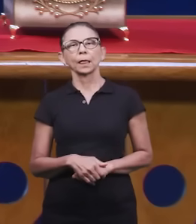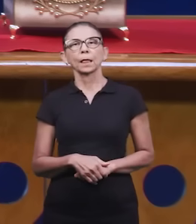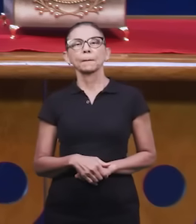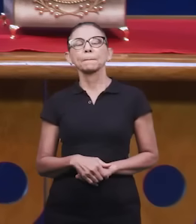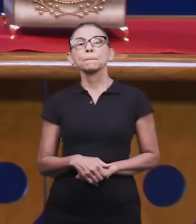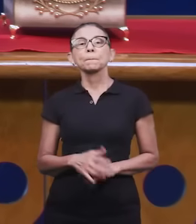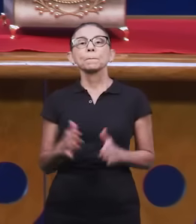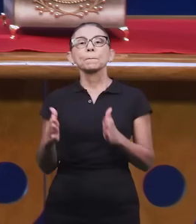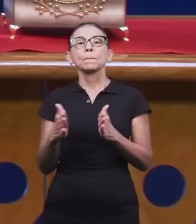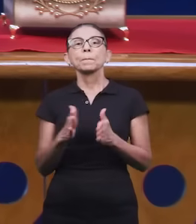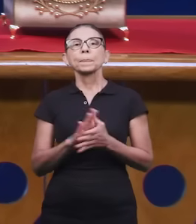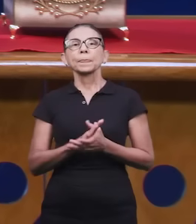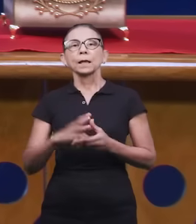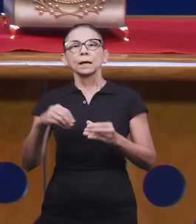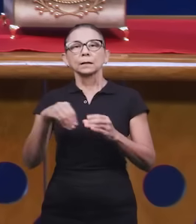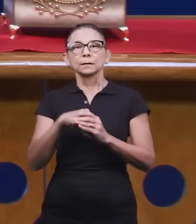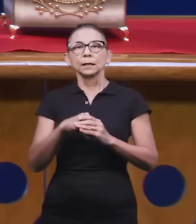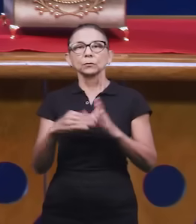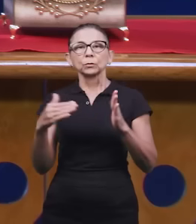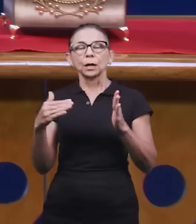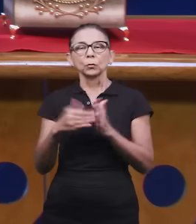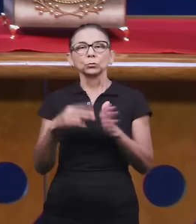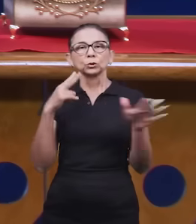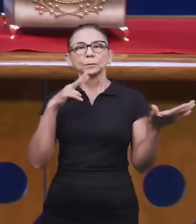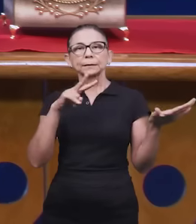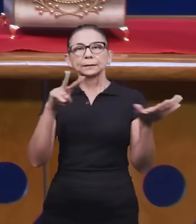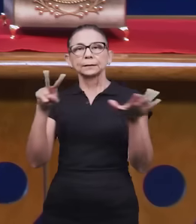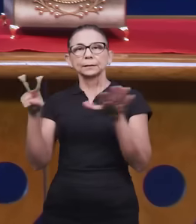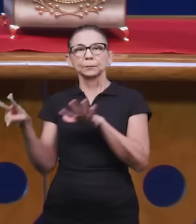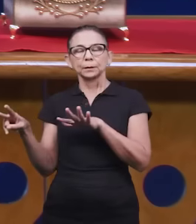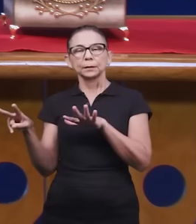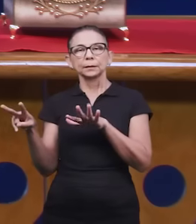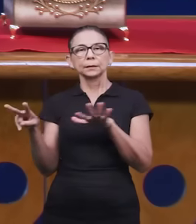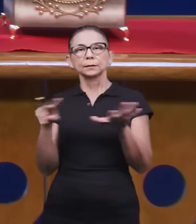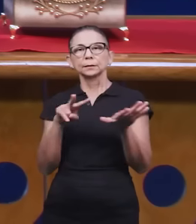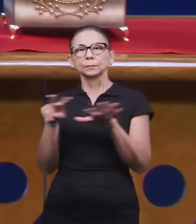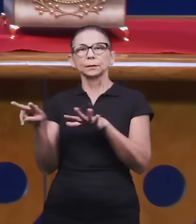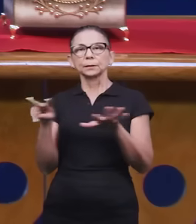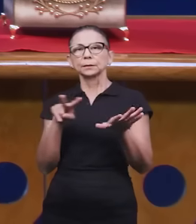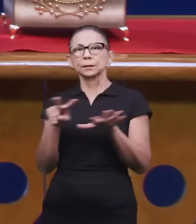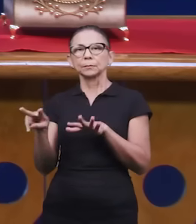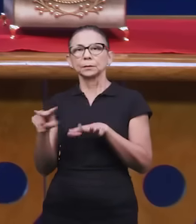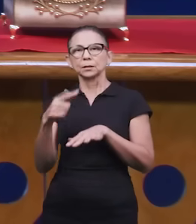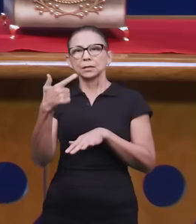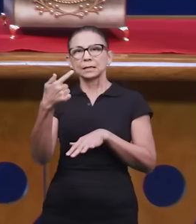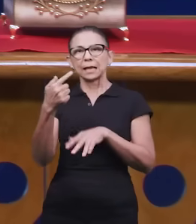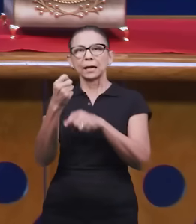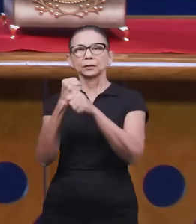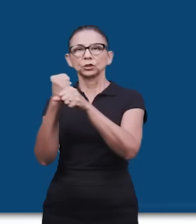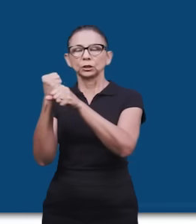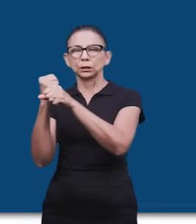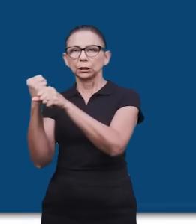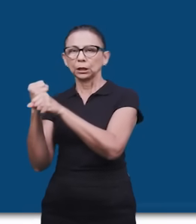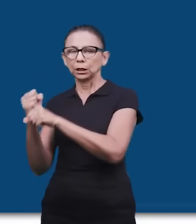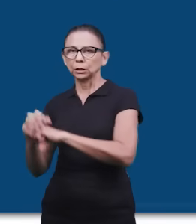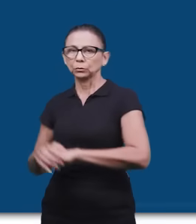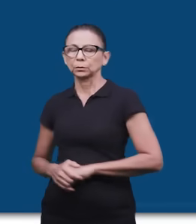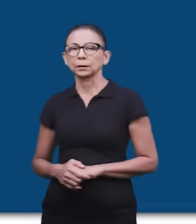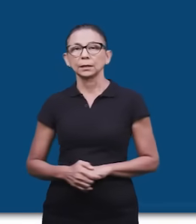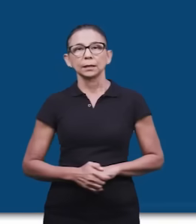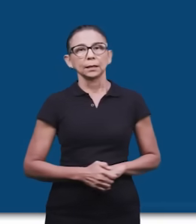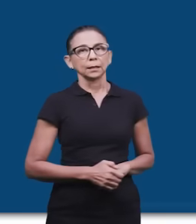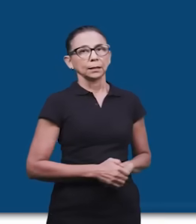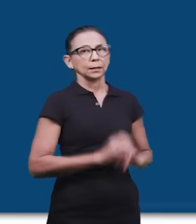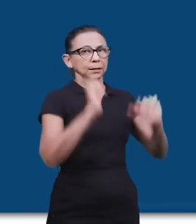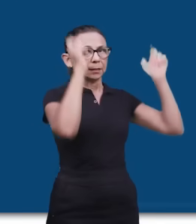A terceira etapa cai dentro da última semana de anos, ou nos últimos 7 anos. E ele firmará um concerto com